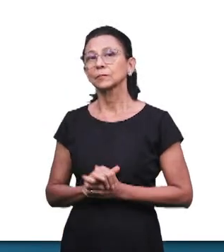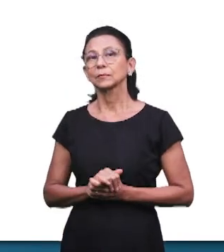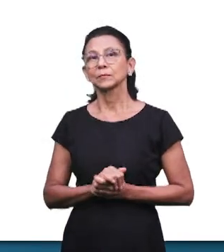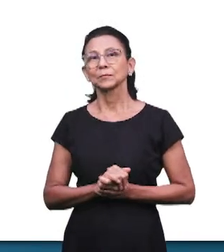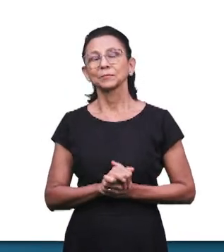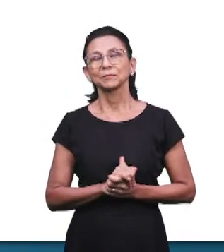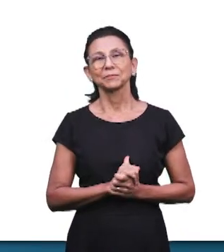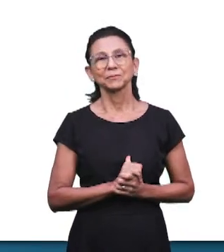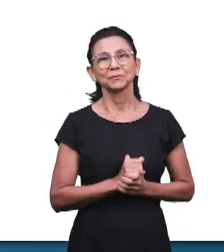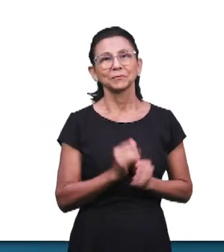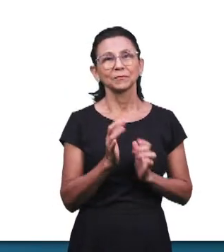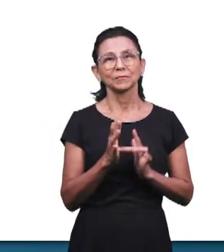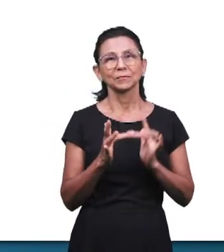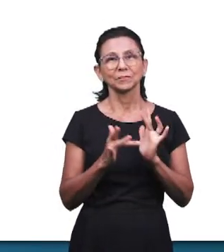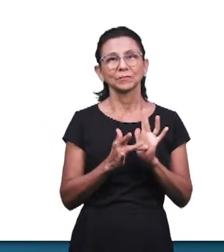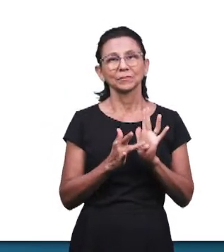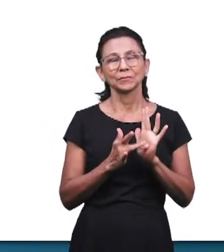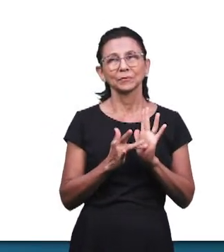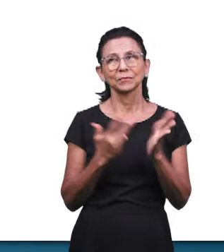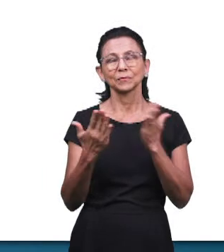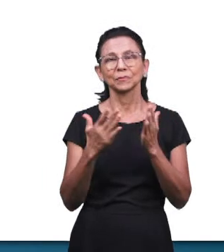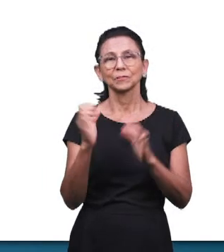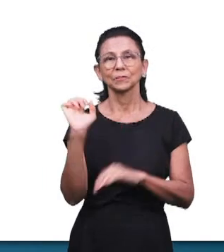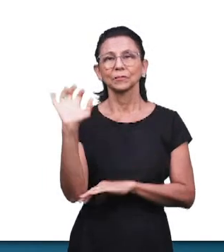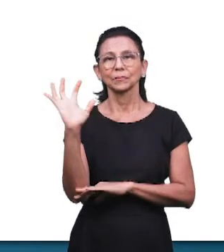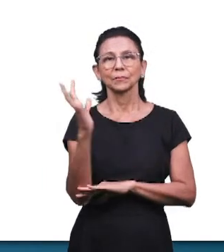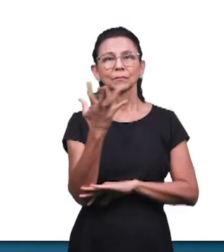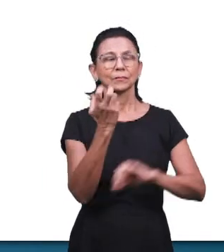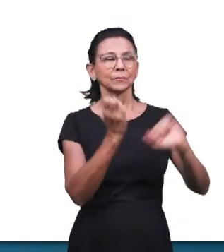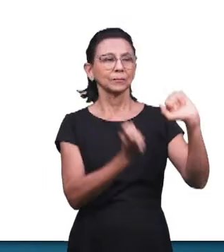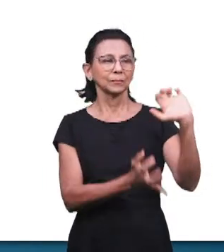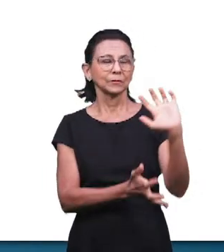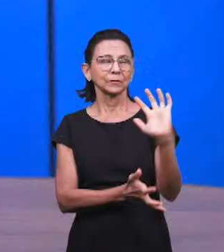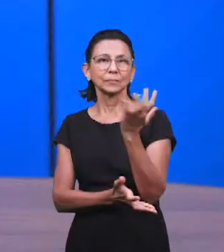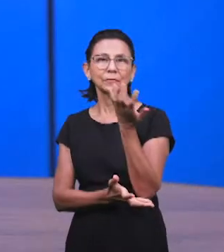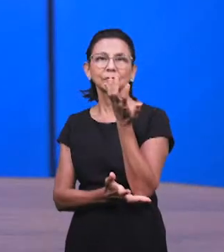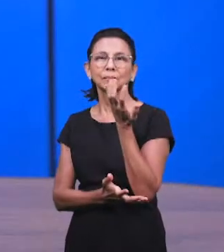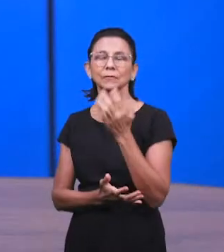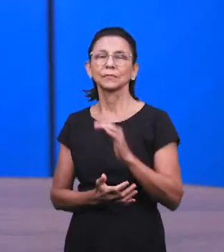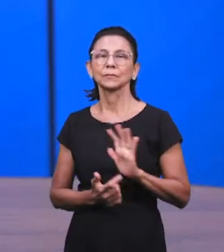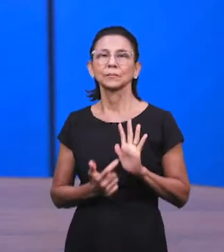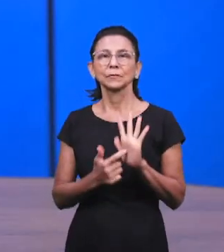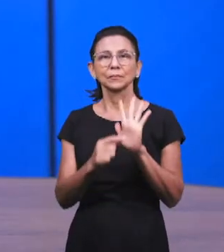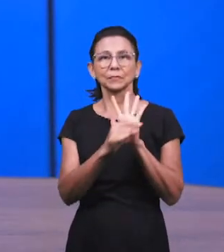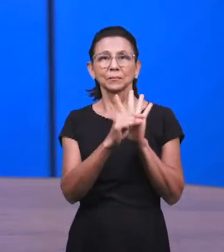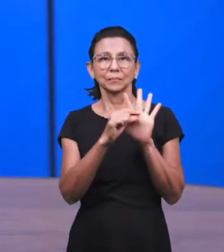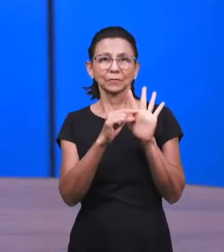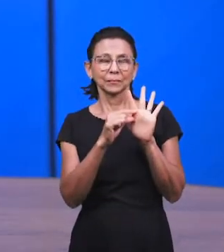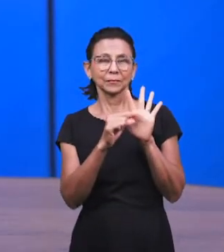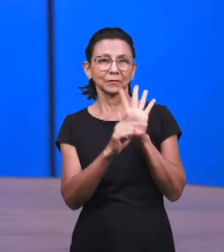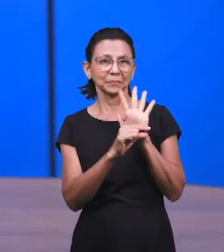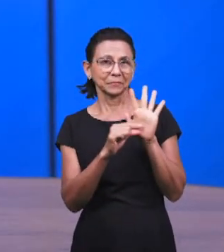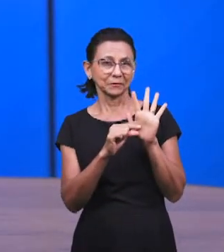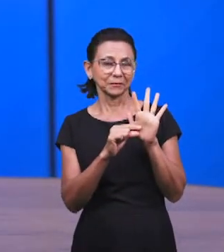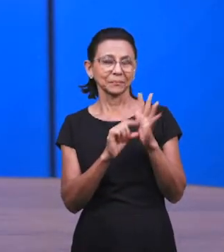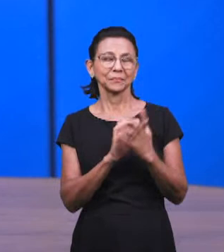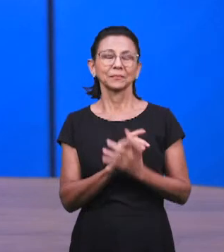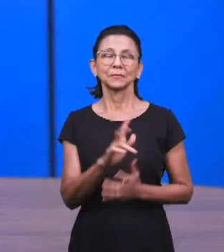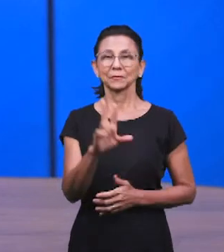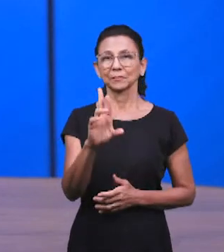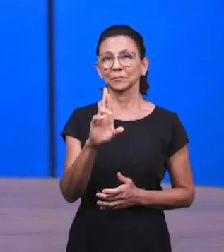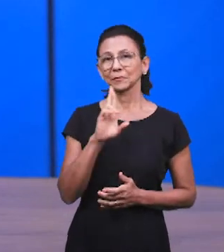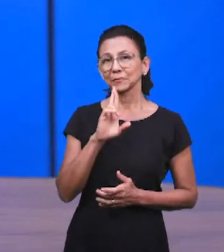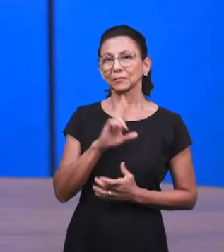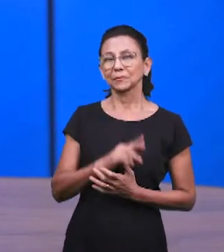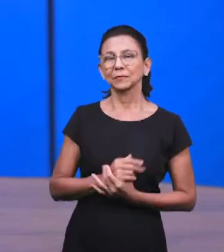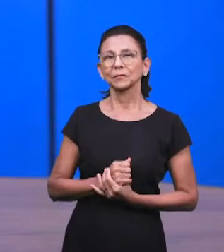Jesus como sendo um jardim? Cite os versos. Quem vai nos dar essa informação, ou seja, a resposta a essa